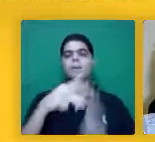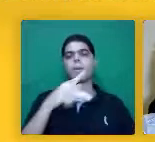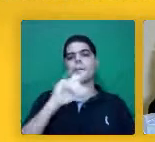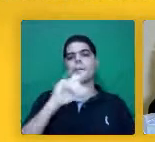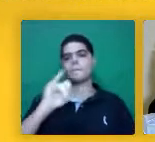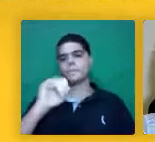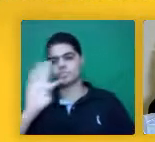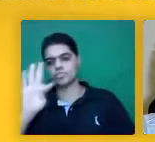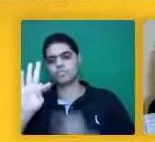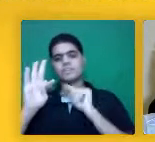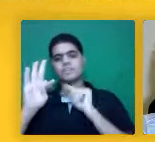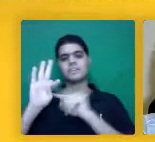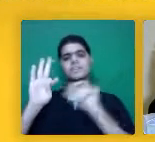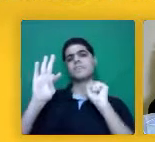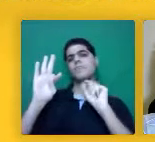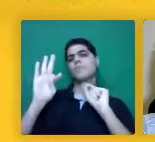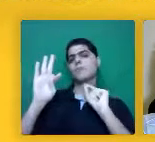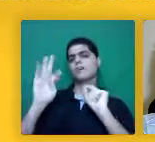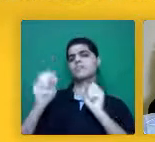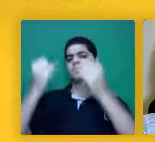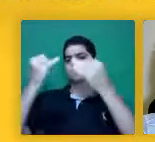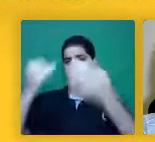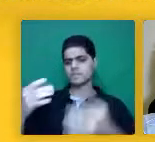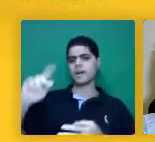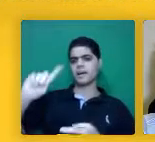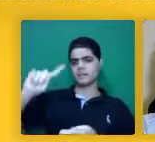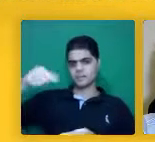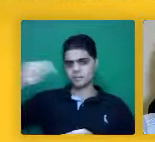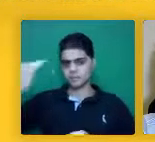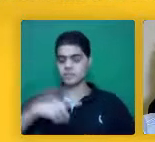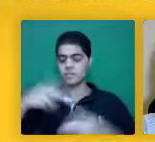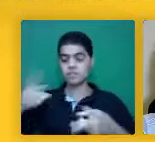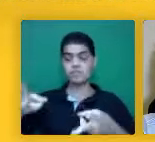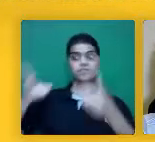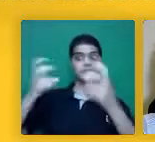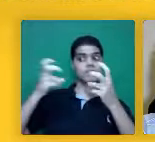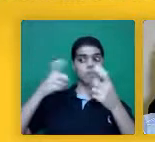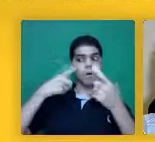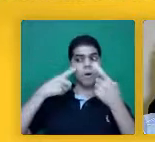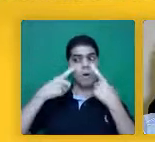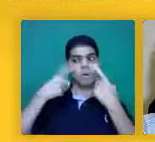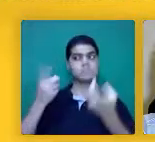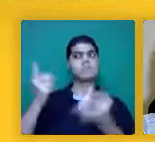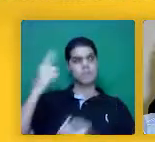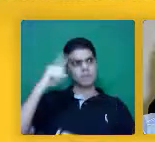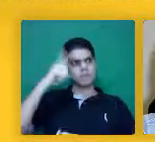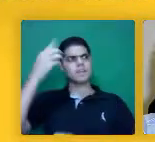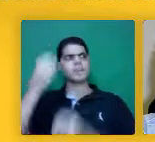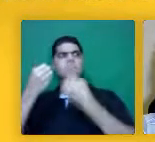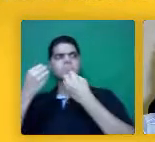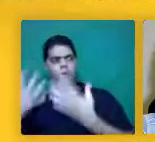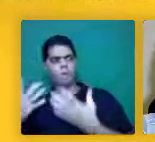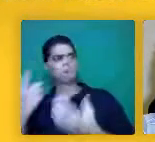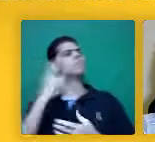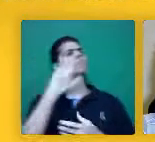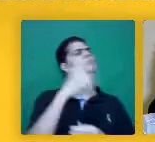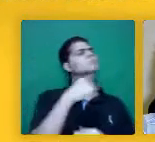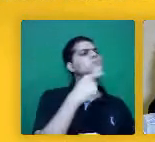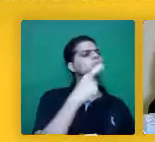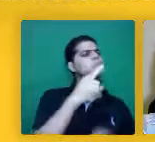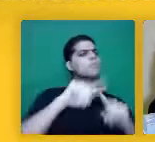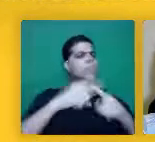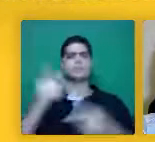Então, às vezes, o pitch chama mais atenção. Então, às vezes, tem uma ideia muito boa que não ficou em primeiro lugar, mas é uma ideia muito boa. Então, essas ideias boas que